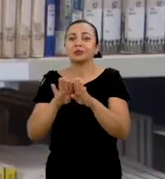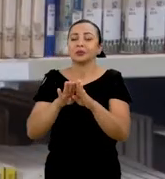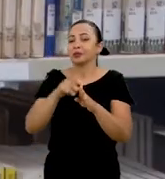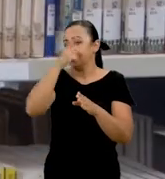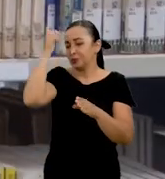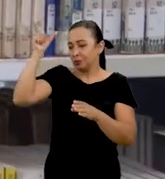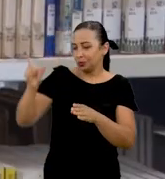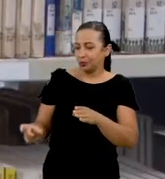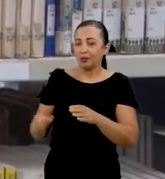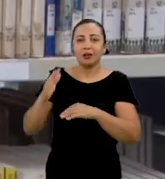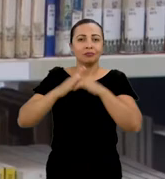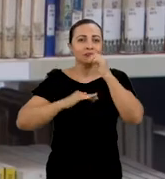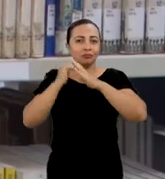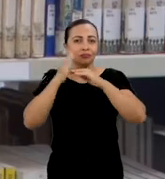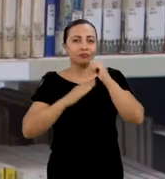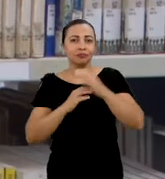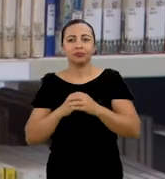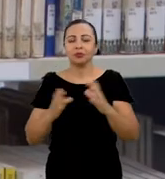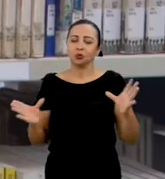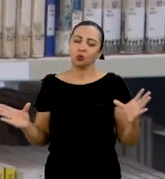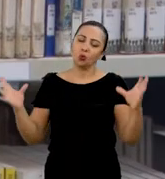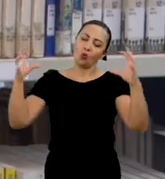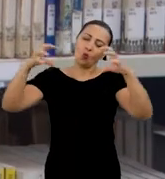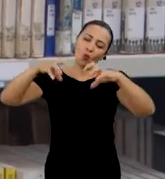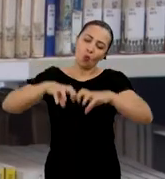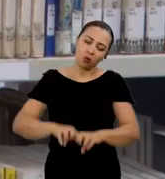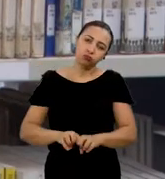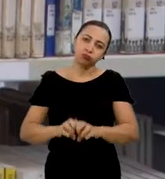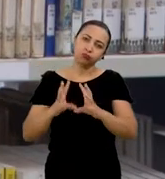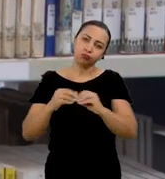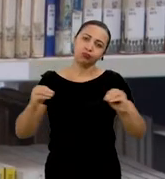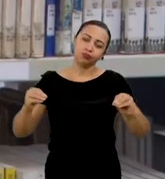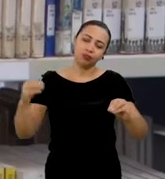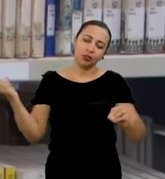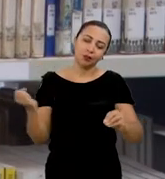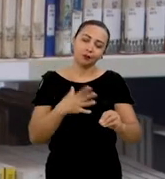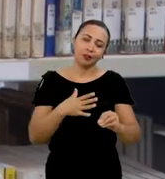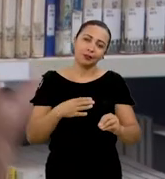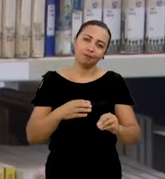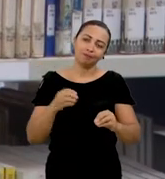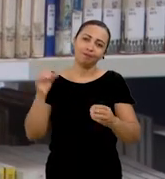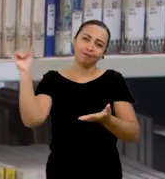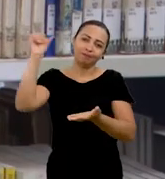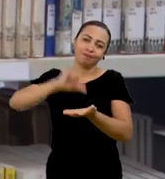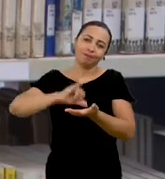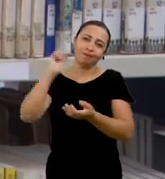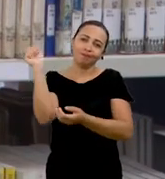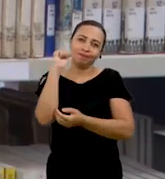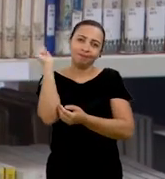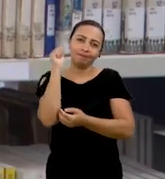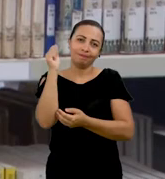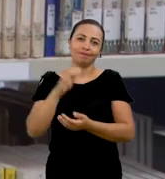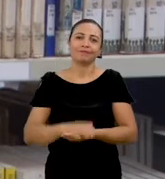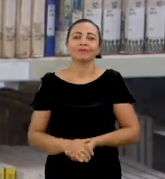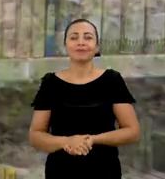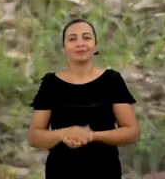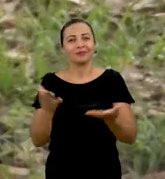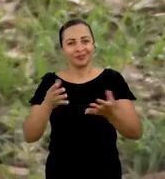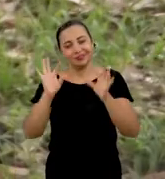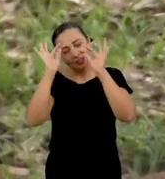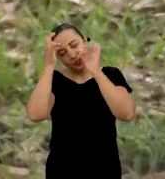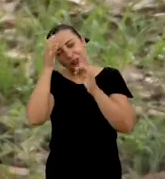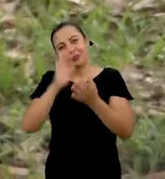coisa é esse sujeitos e suas práticas Foram engolidos pela chamada modernidade da capital sergipana